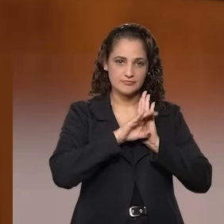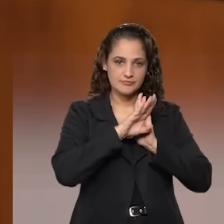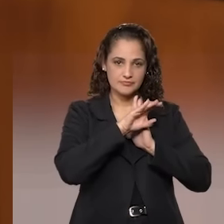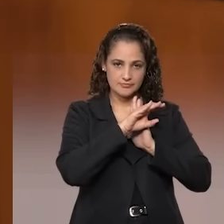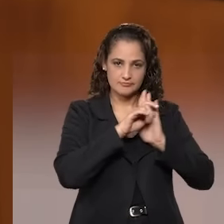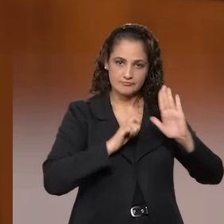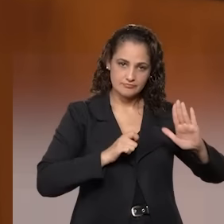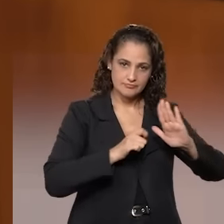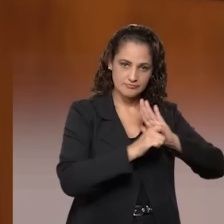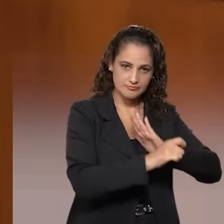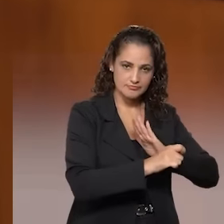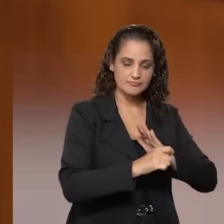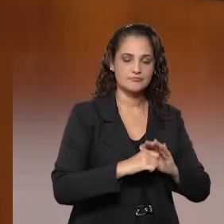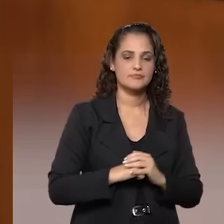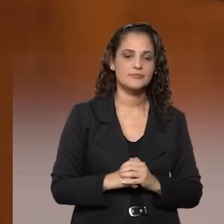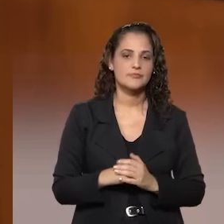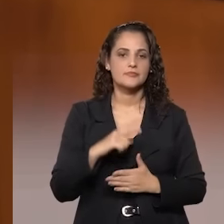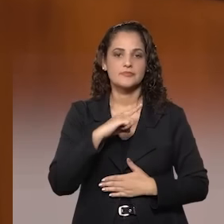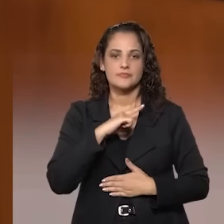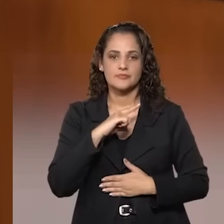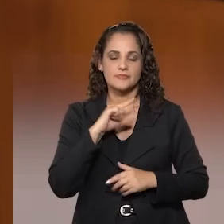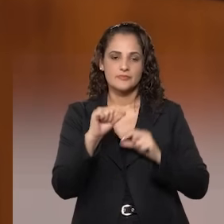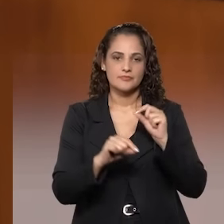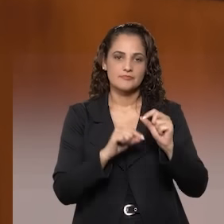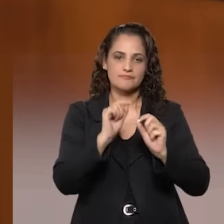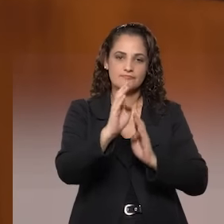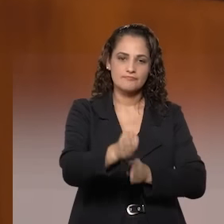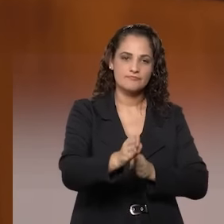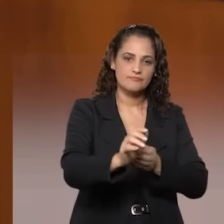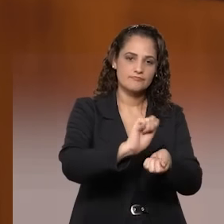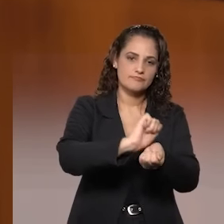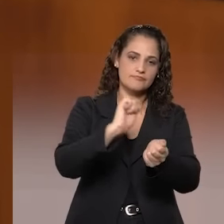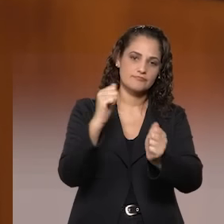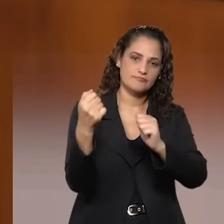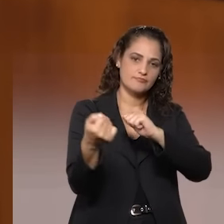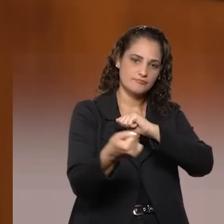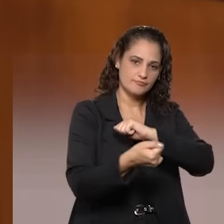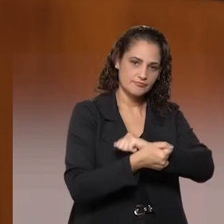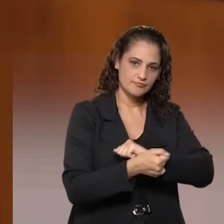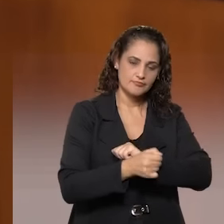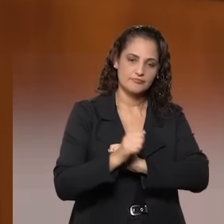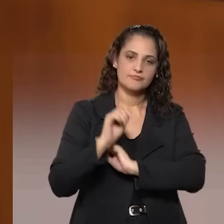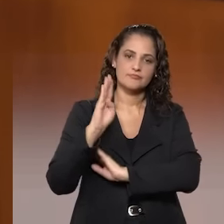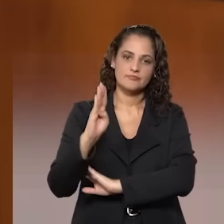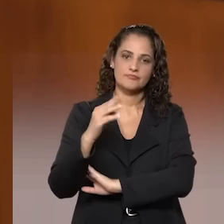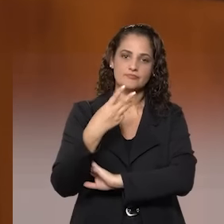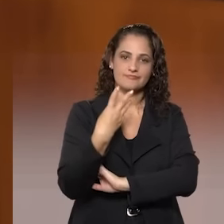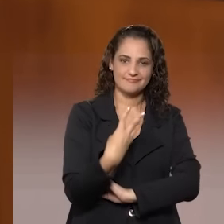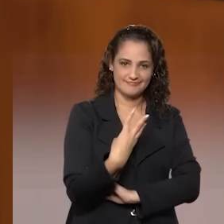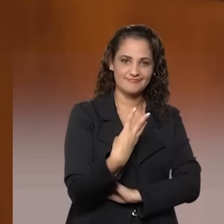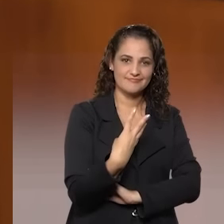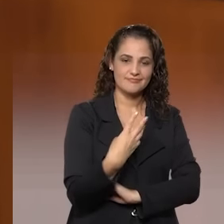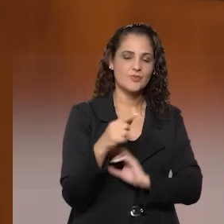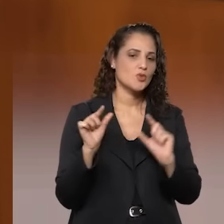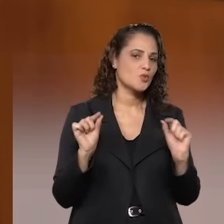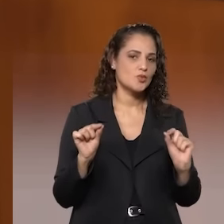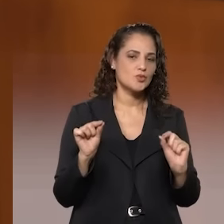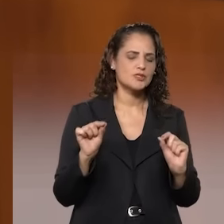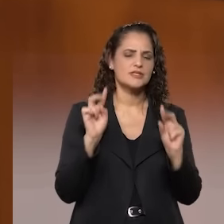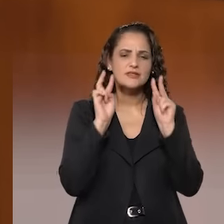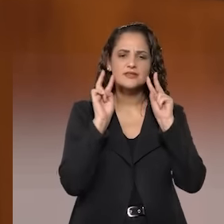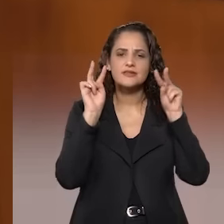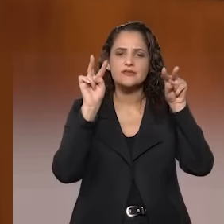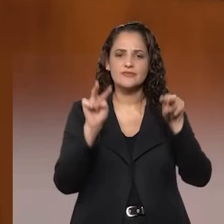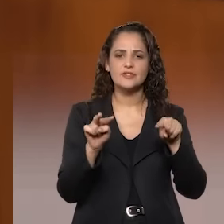regulado pela B3 então o que que nós estamos vendo B3 está exigindo que no